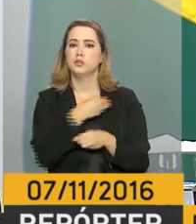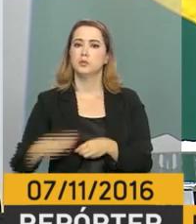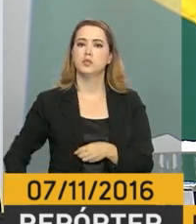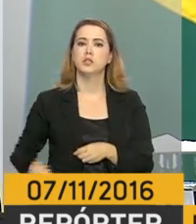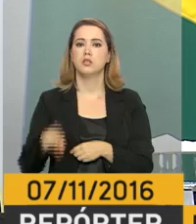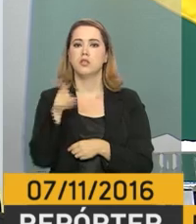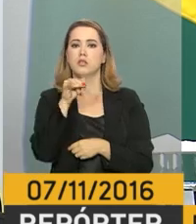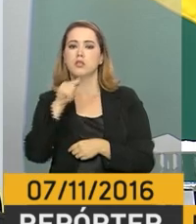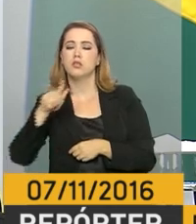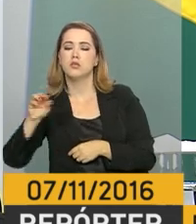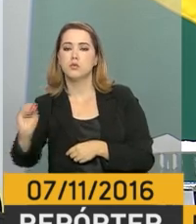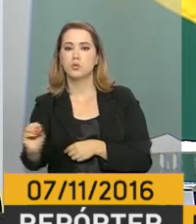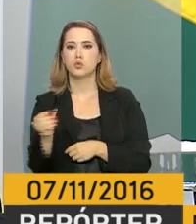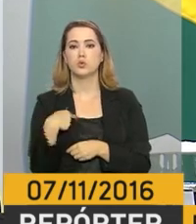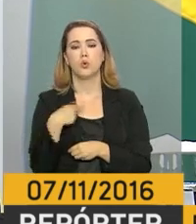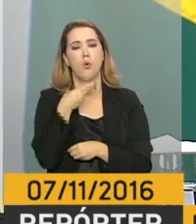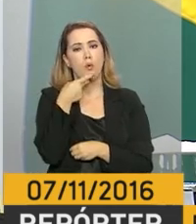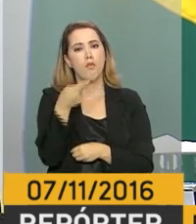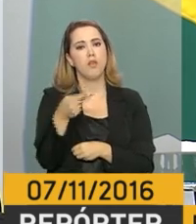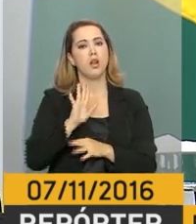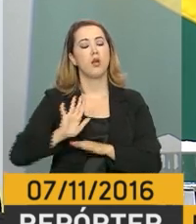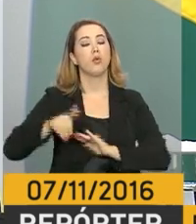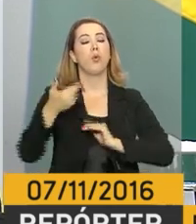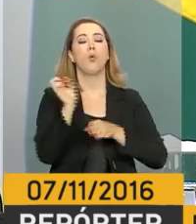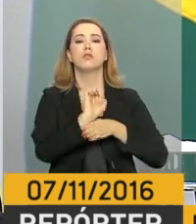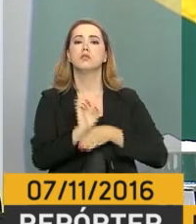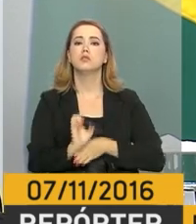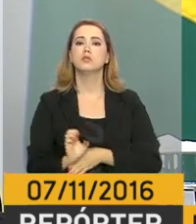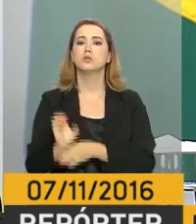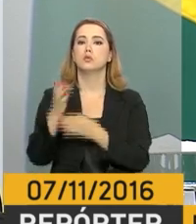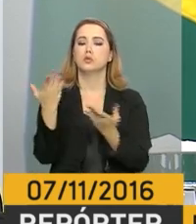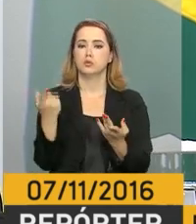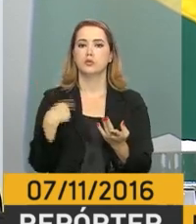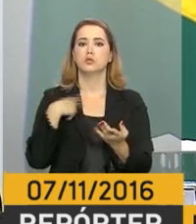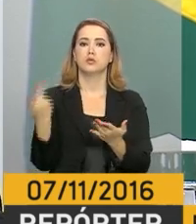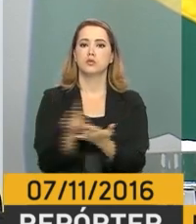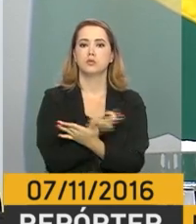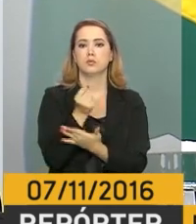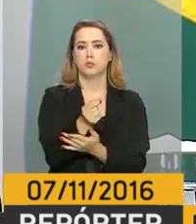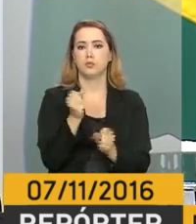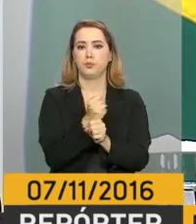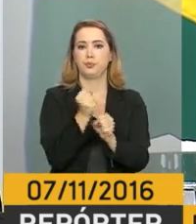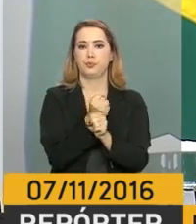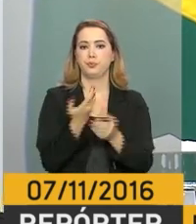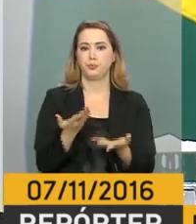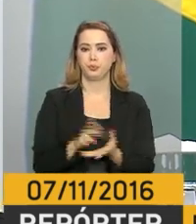para inicialmente dizer quais os estados onde isso se verificará.